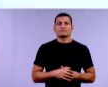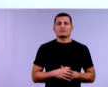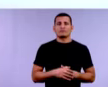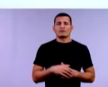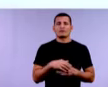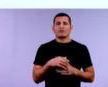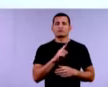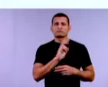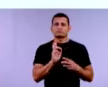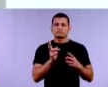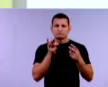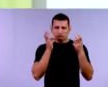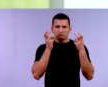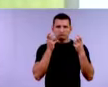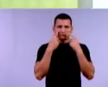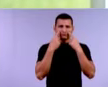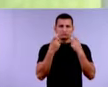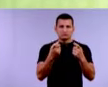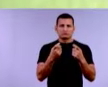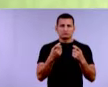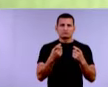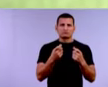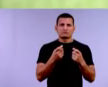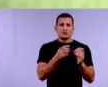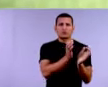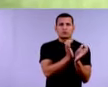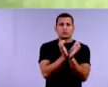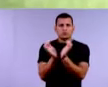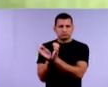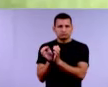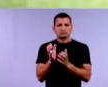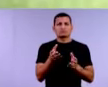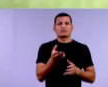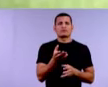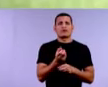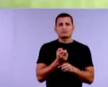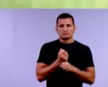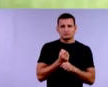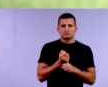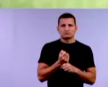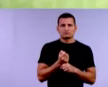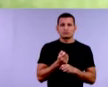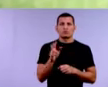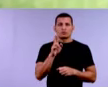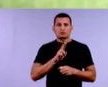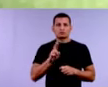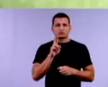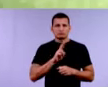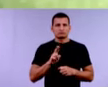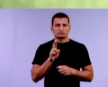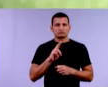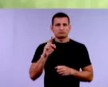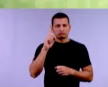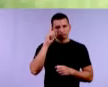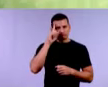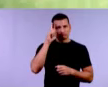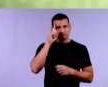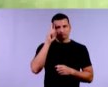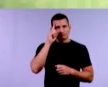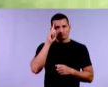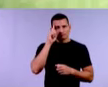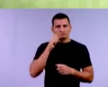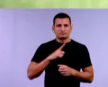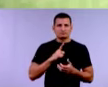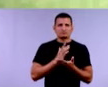chamou a atenção, essas são as modalidades administrativas que nós utilizamos no dia a dia. E tem